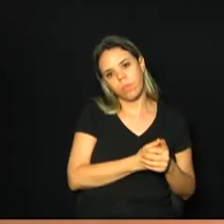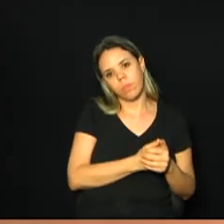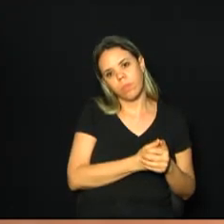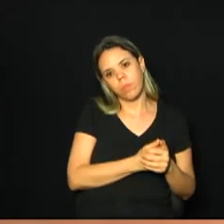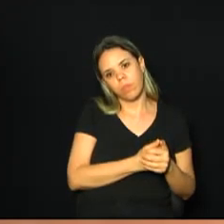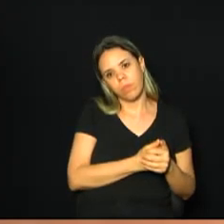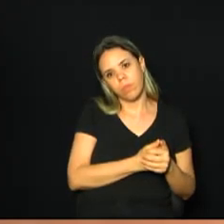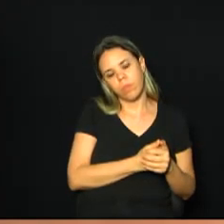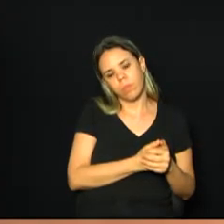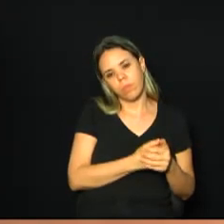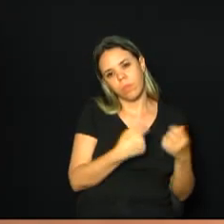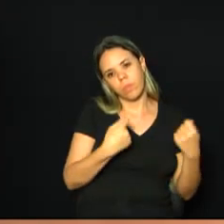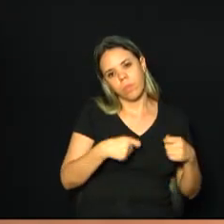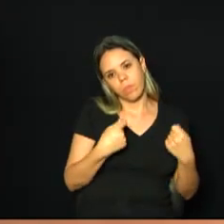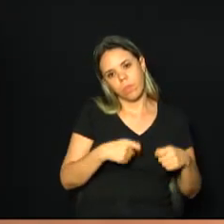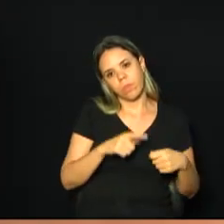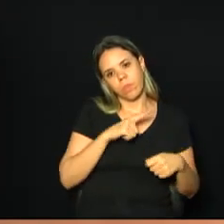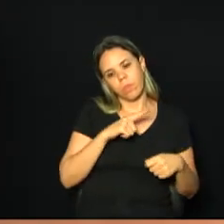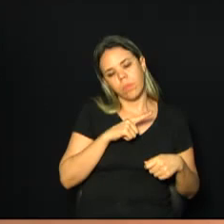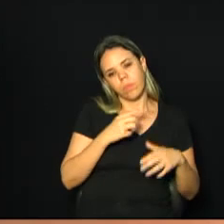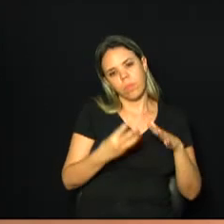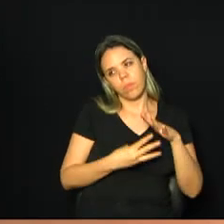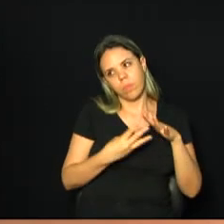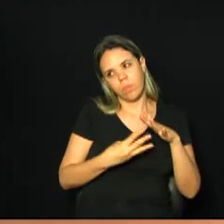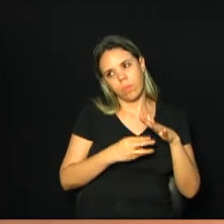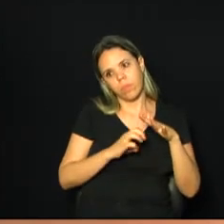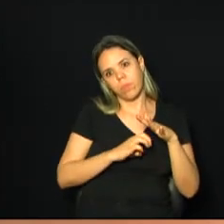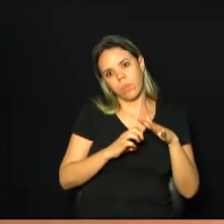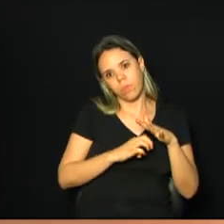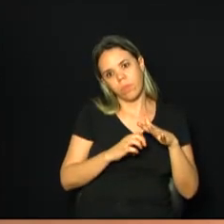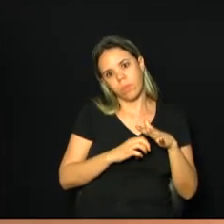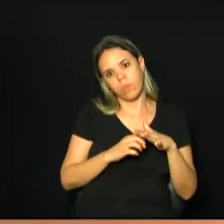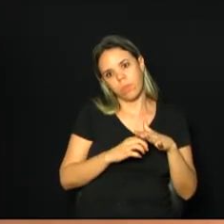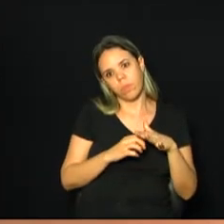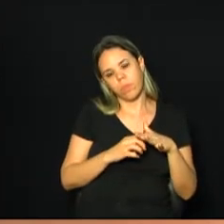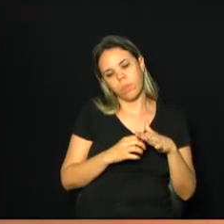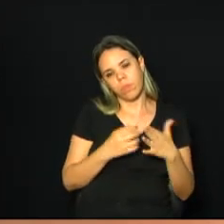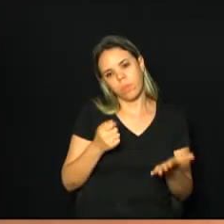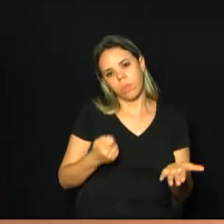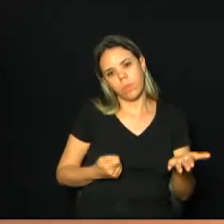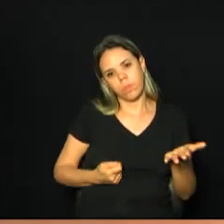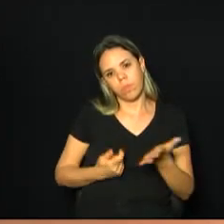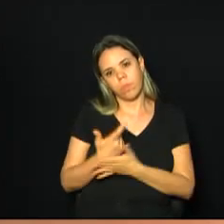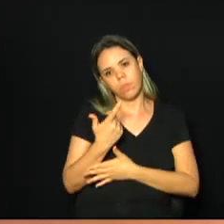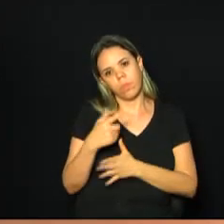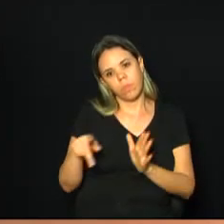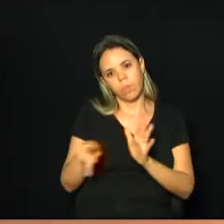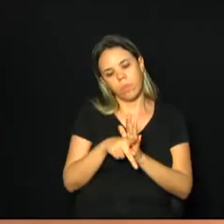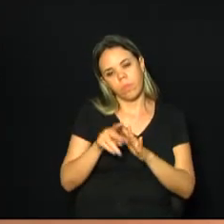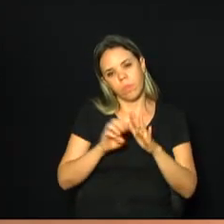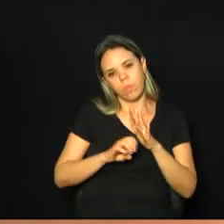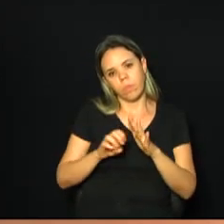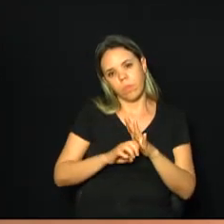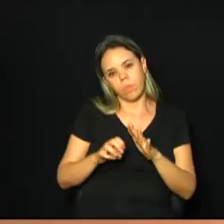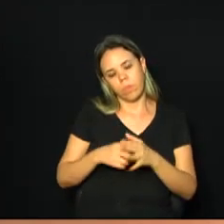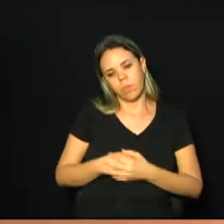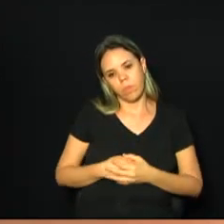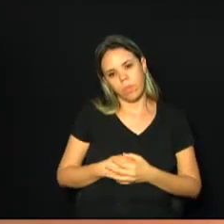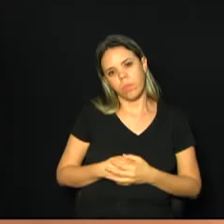e ela vai precisar de ter uma terceirização e até mesmo de onde ela compra, então essa própria empresa vai servir